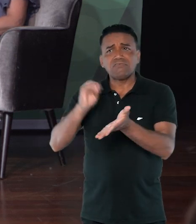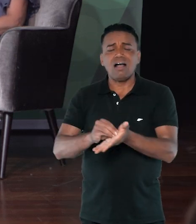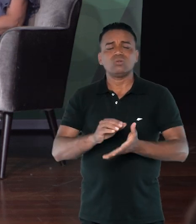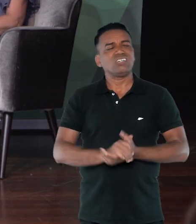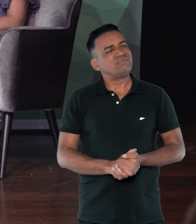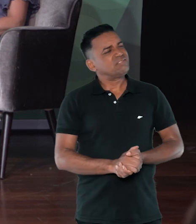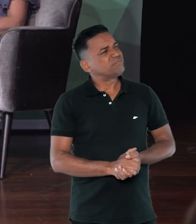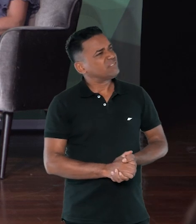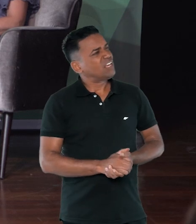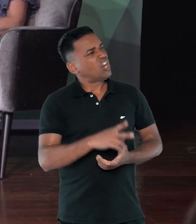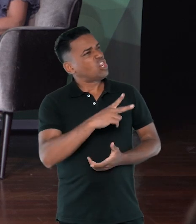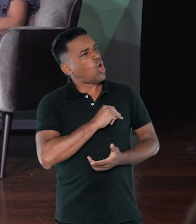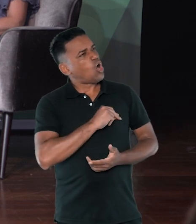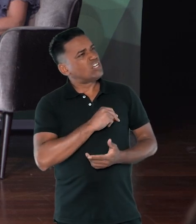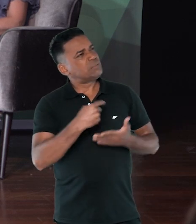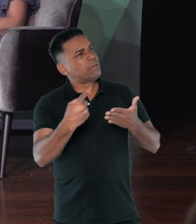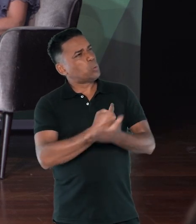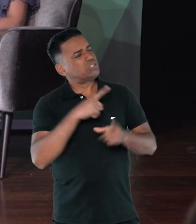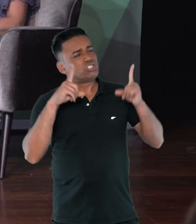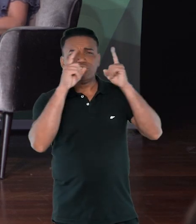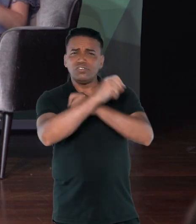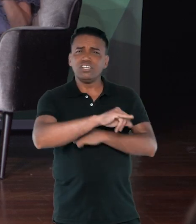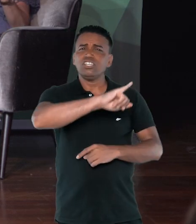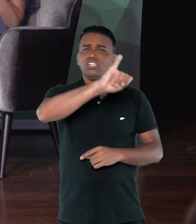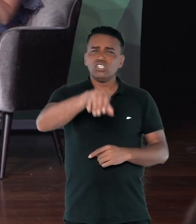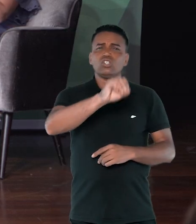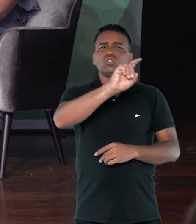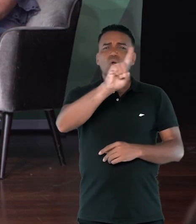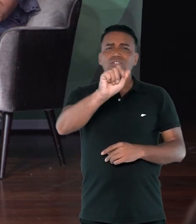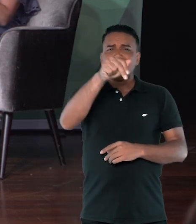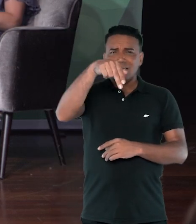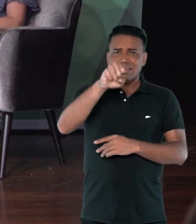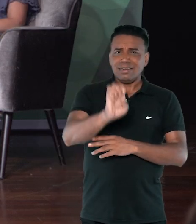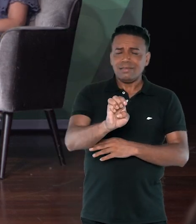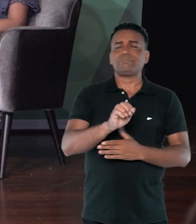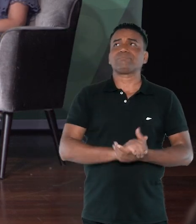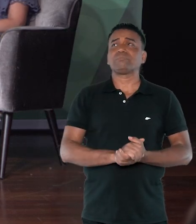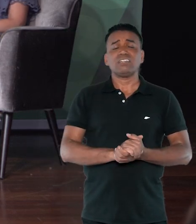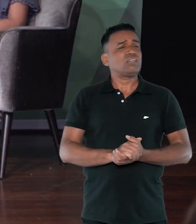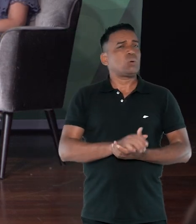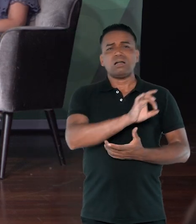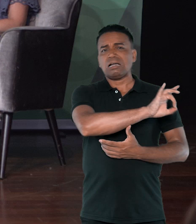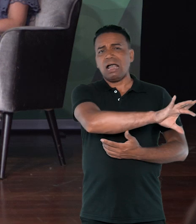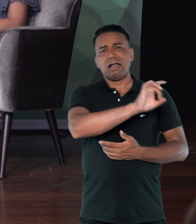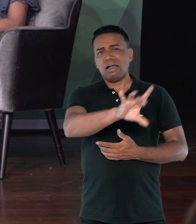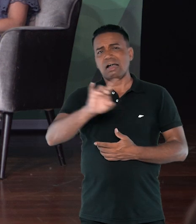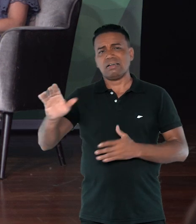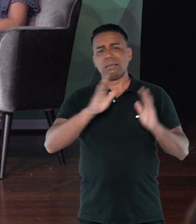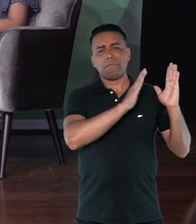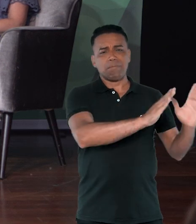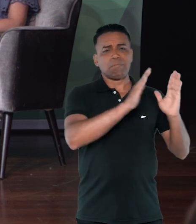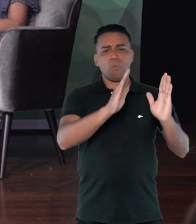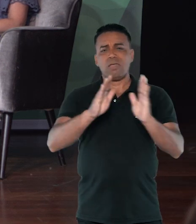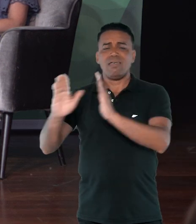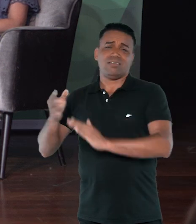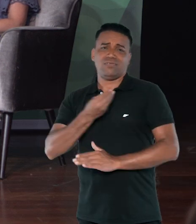Ai, difícil essa pergunta, Josane. Eu acho que cada época, né, trouxe as suas dificuldades, assim. Eu acho